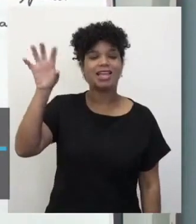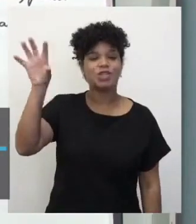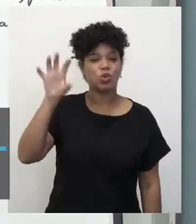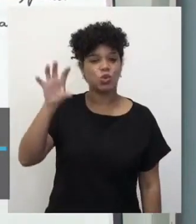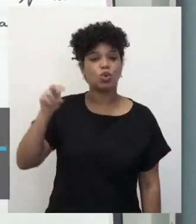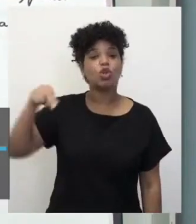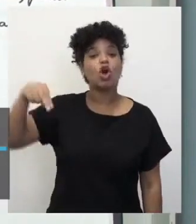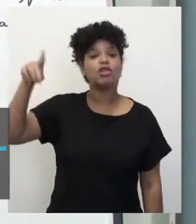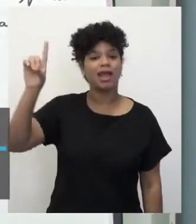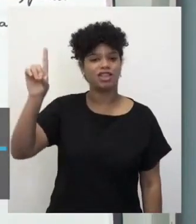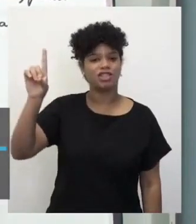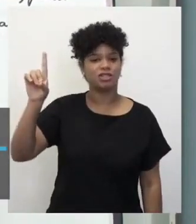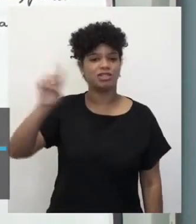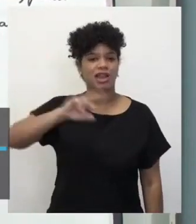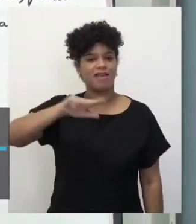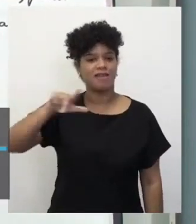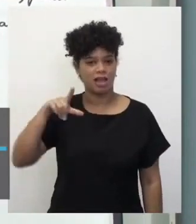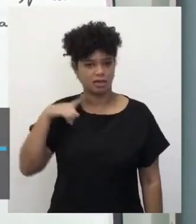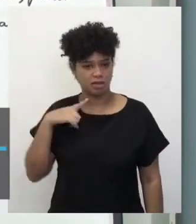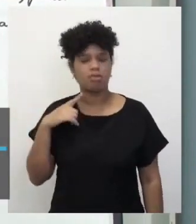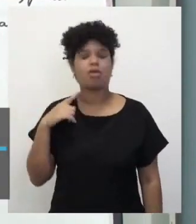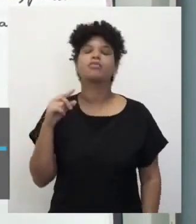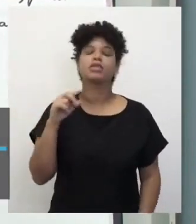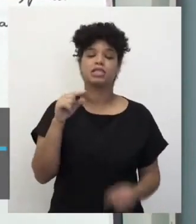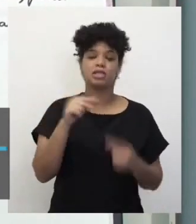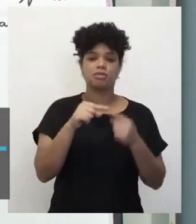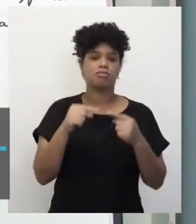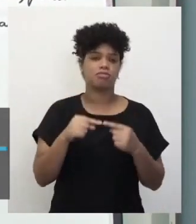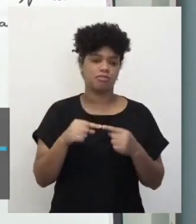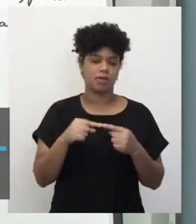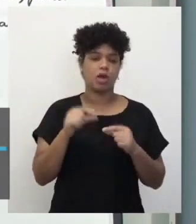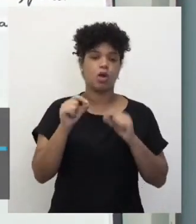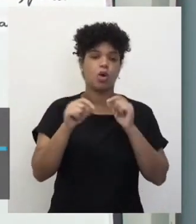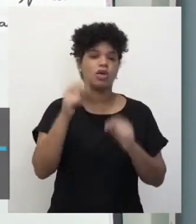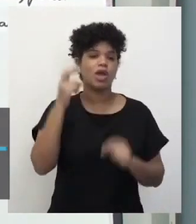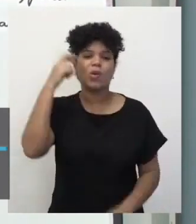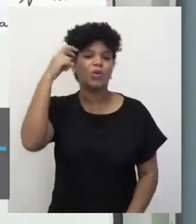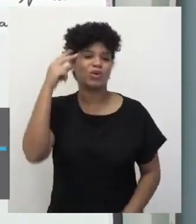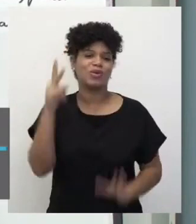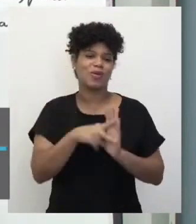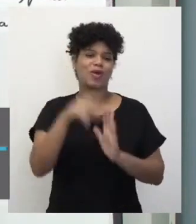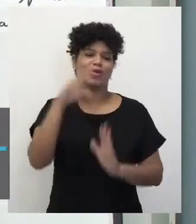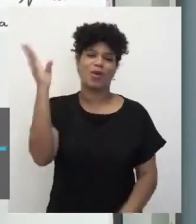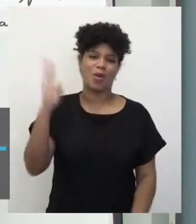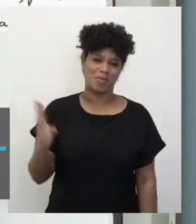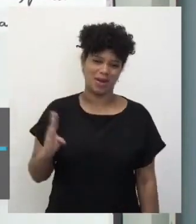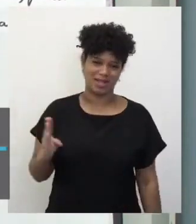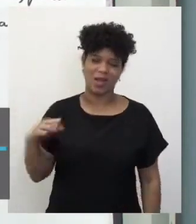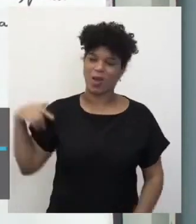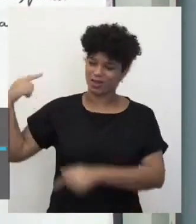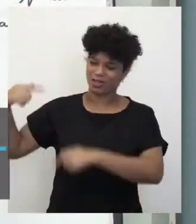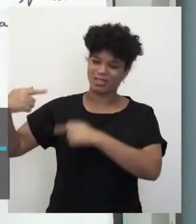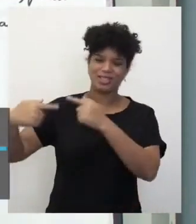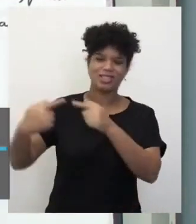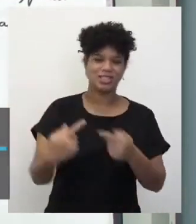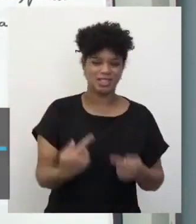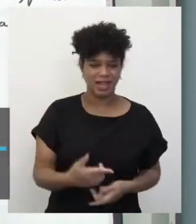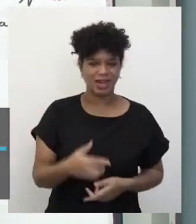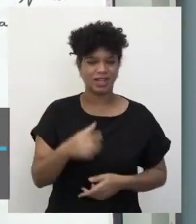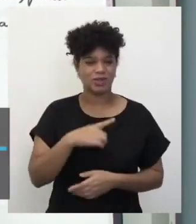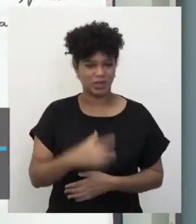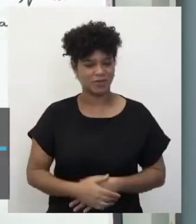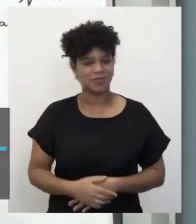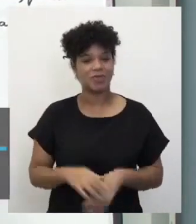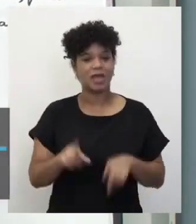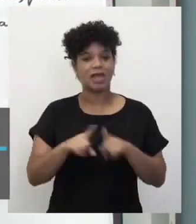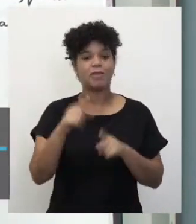que vão justamente consolidando essa cultura popular brasileira ao longo das gerações. E também a questão